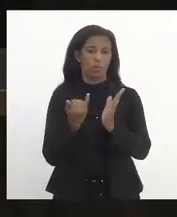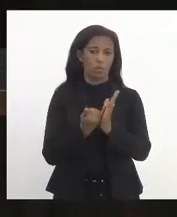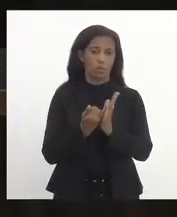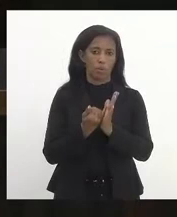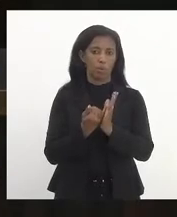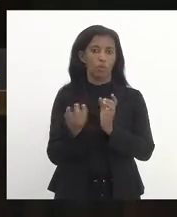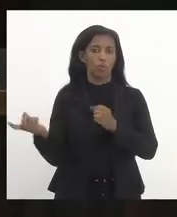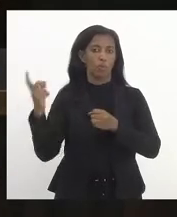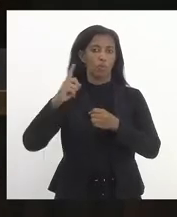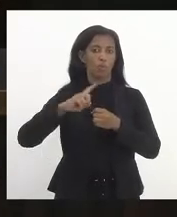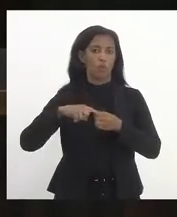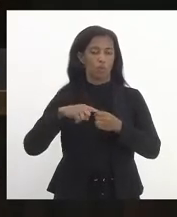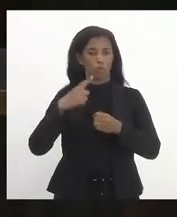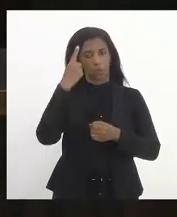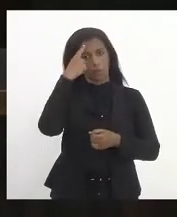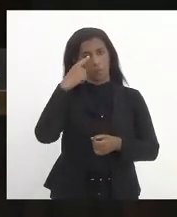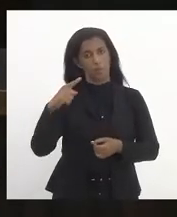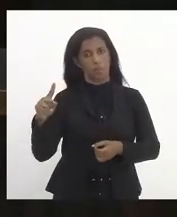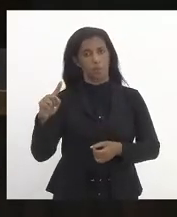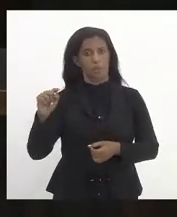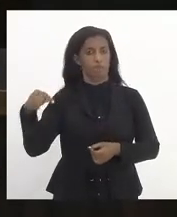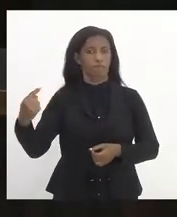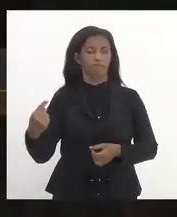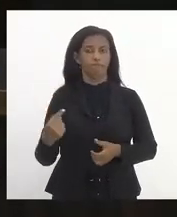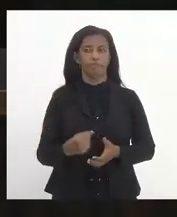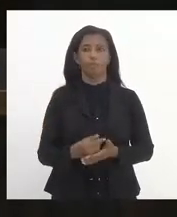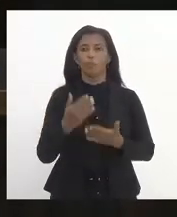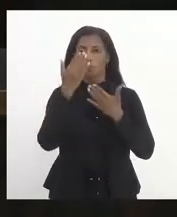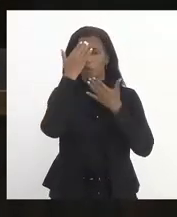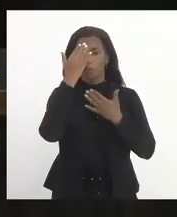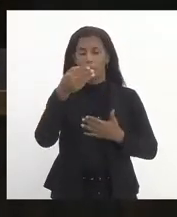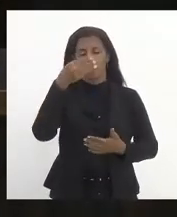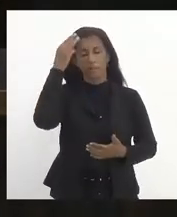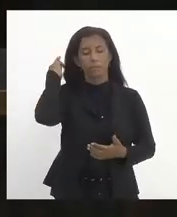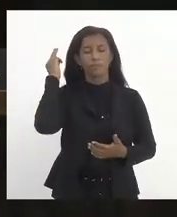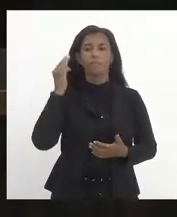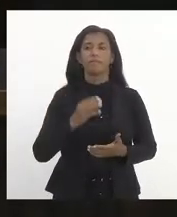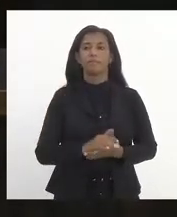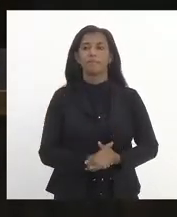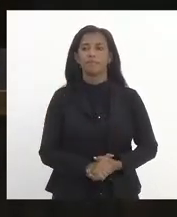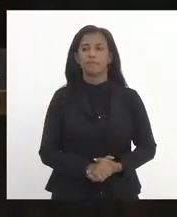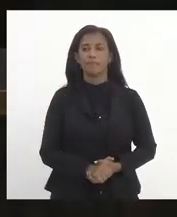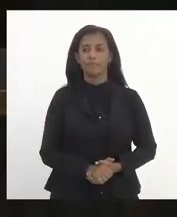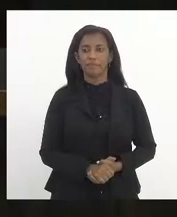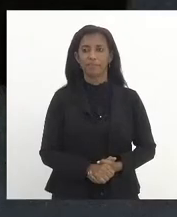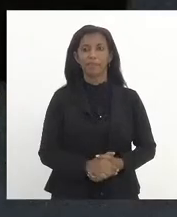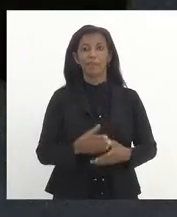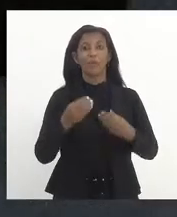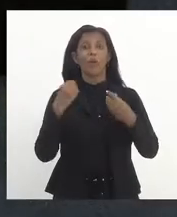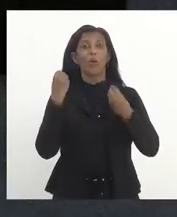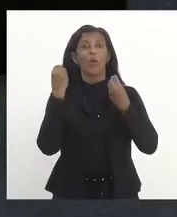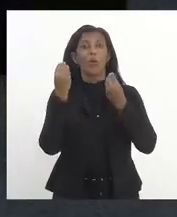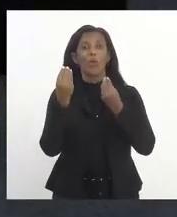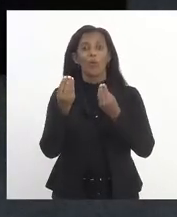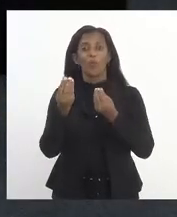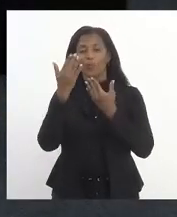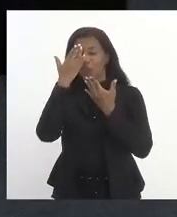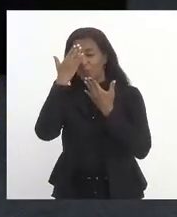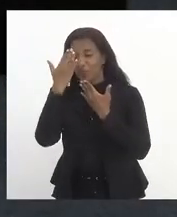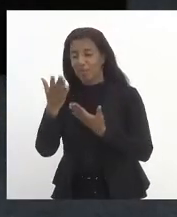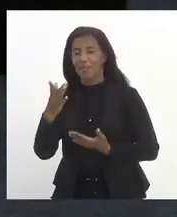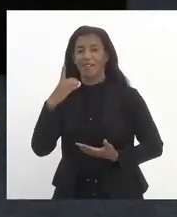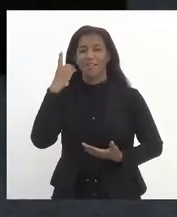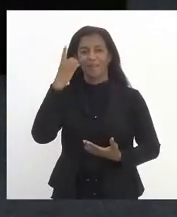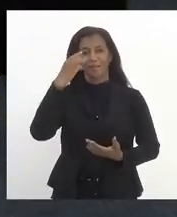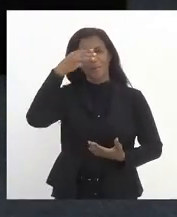semana, ok? Ok, presidente. Obrigado. Muito obrigado, deputado Márcio. Muito obrigado novamente, deputado Márcio